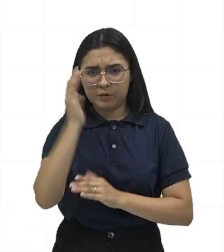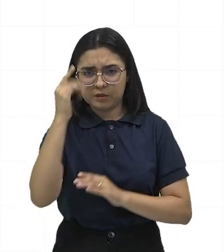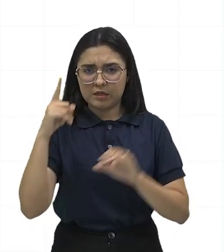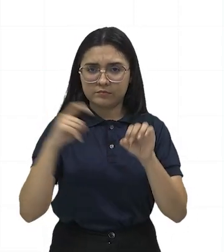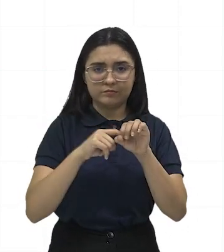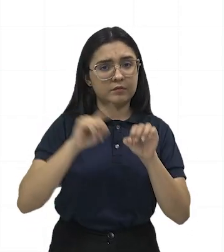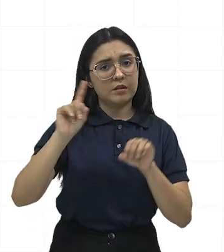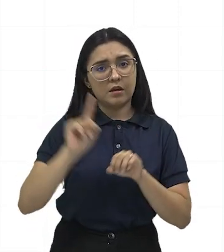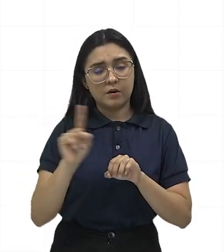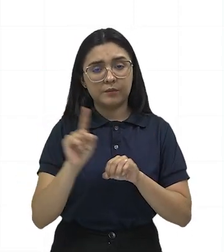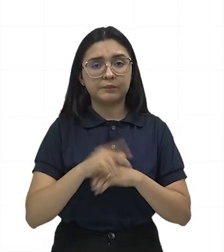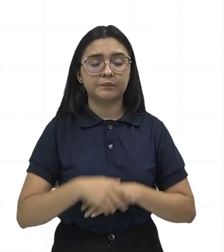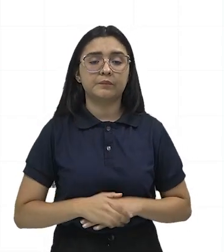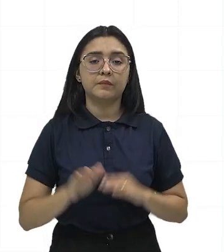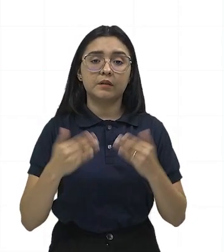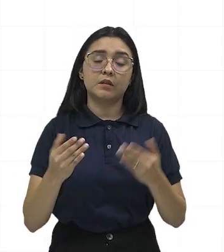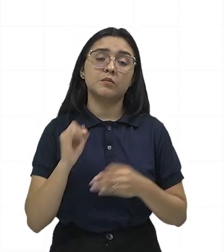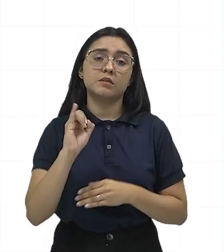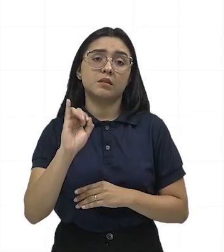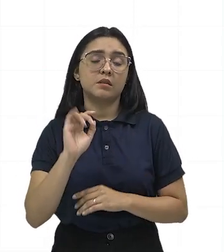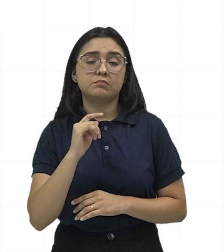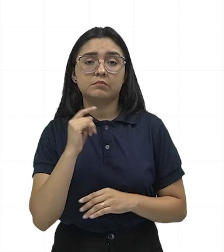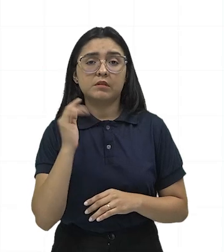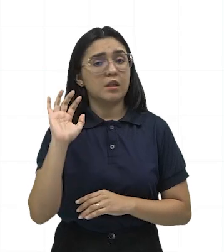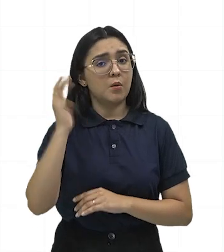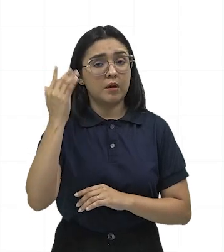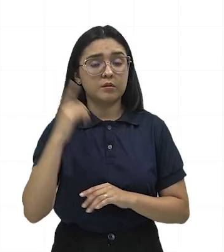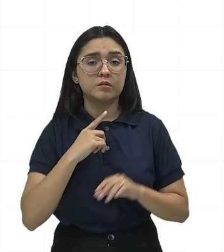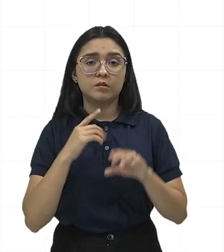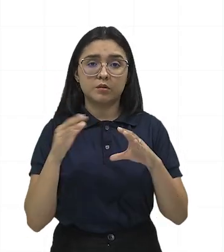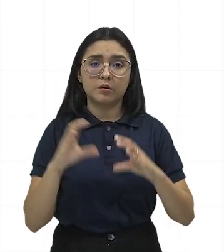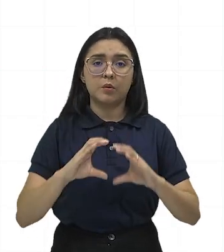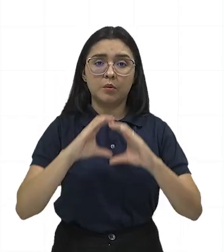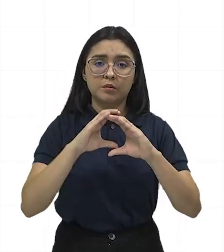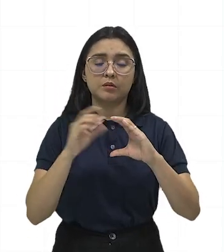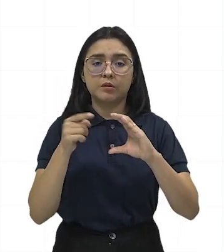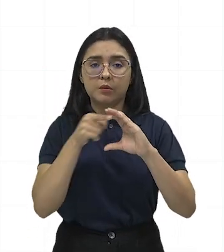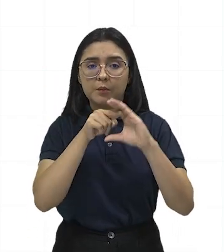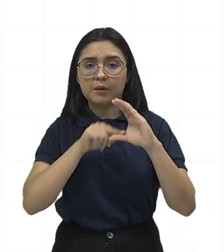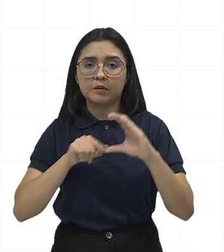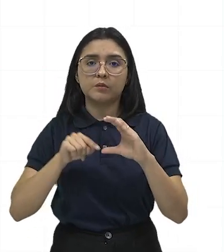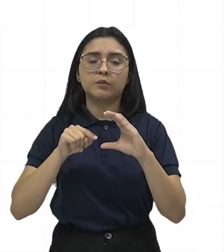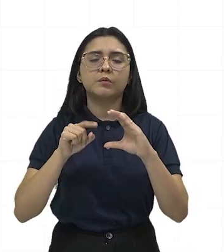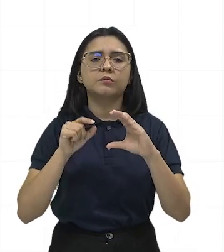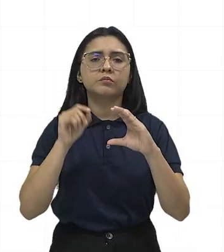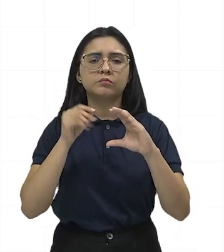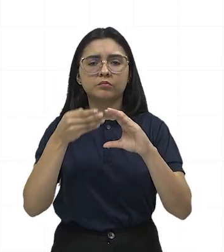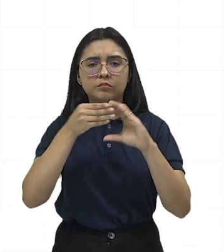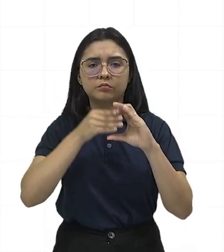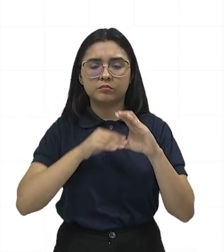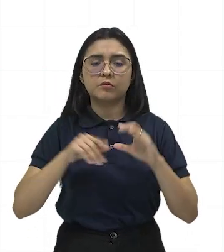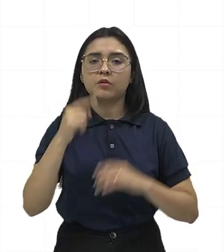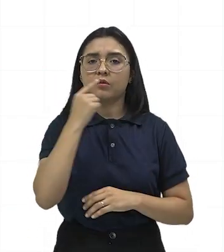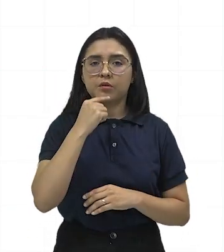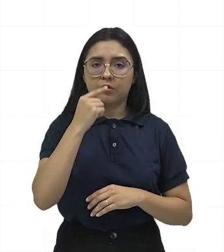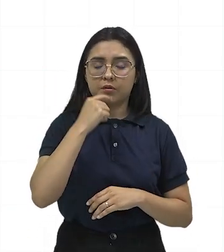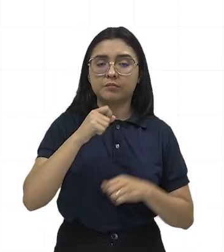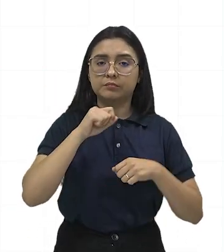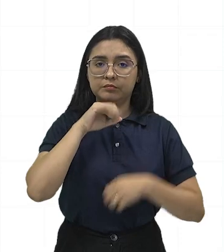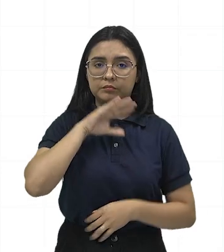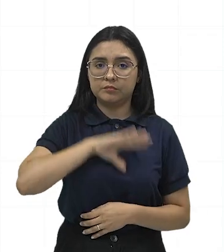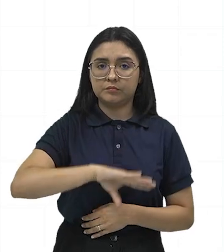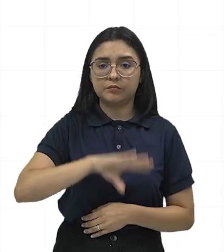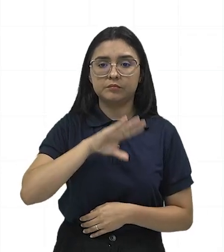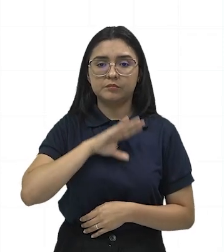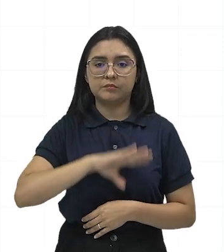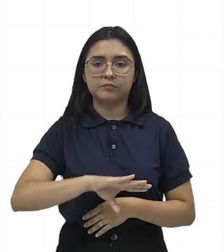fecundação acontece. Nesses casos, o endométrio se rompe e parte dele é eliminado pela vagina com